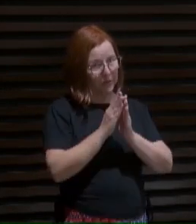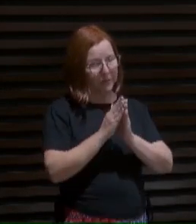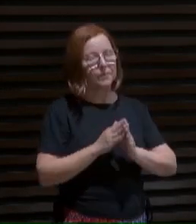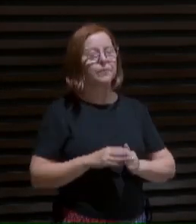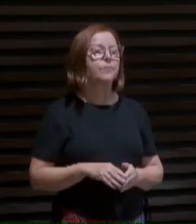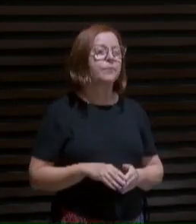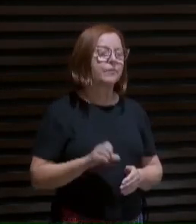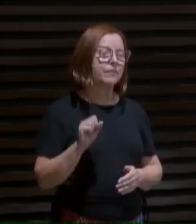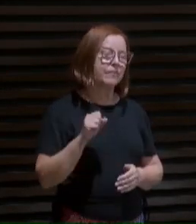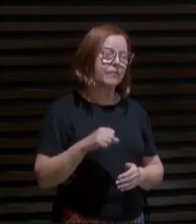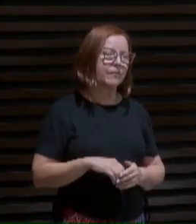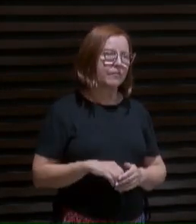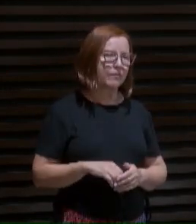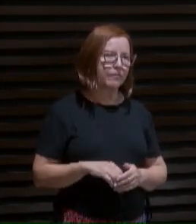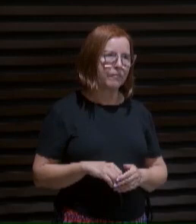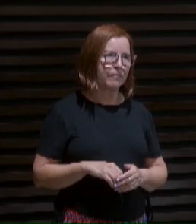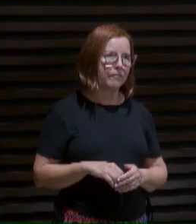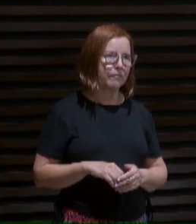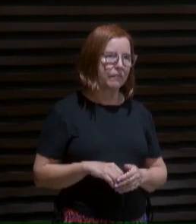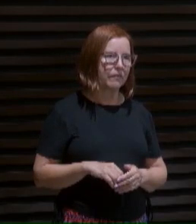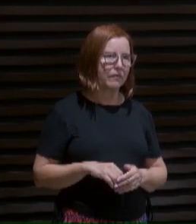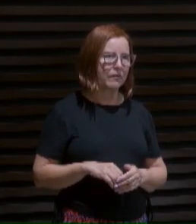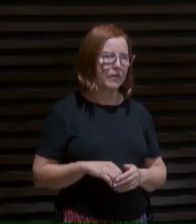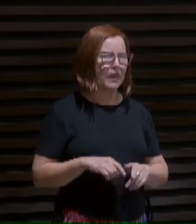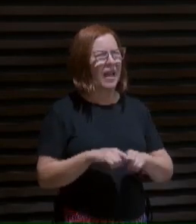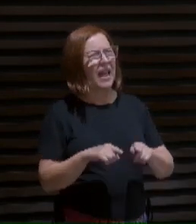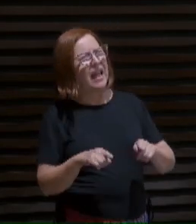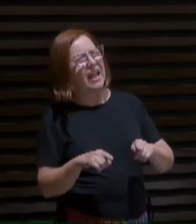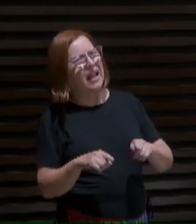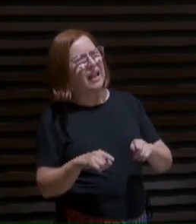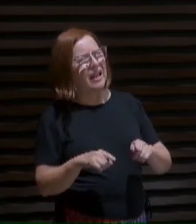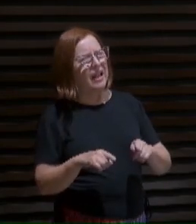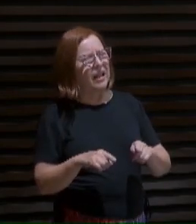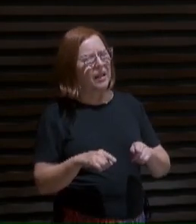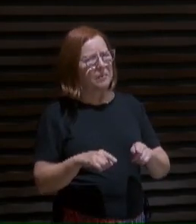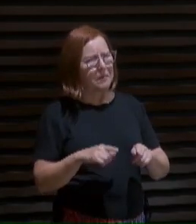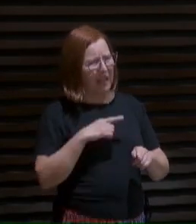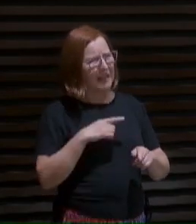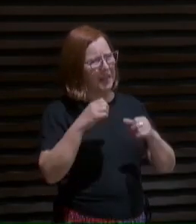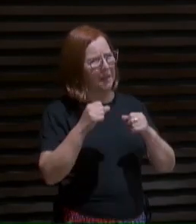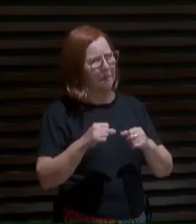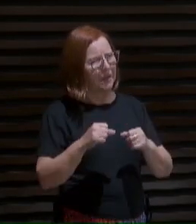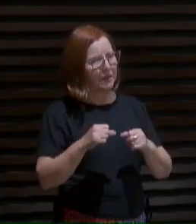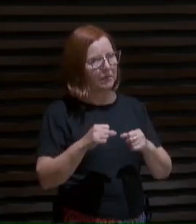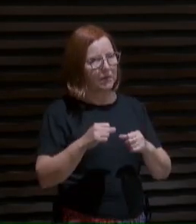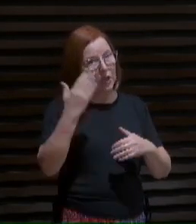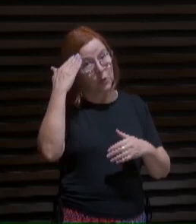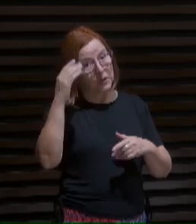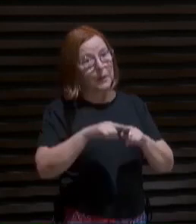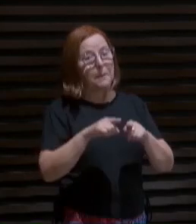A igreja, mas isso, qual é o efeito terapêutico disso? Não sei, eu sei que está na palavra de